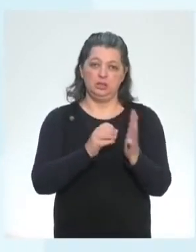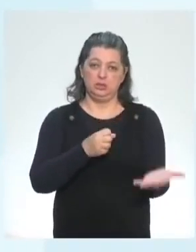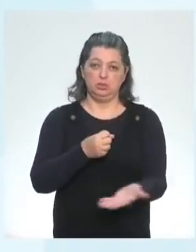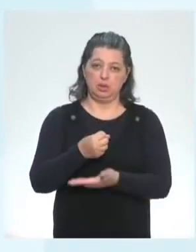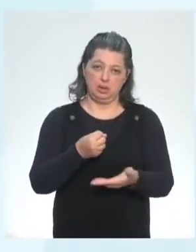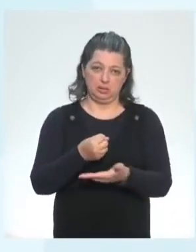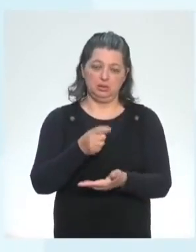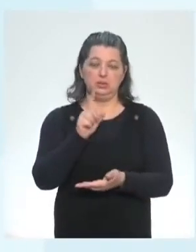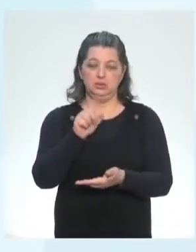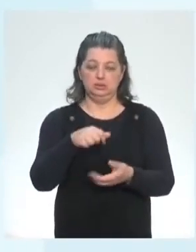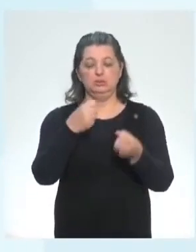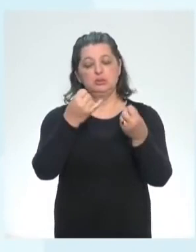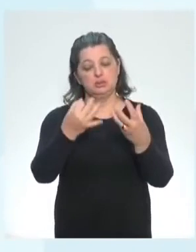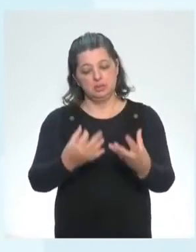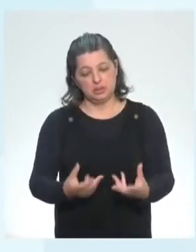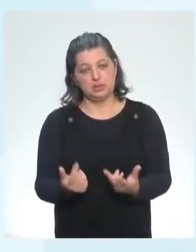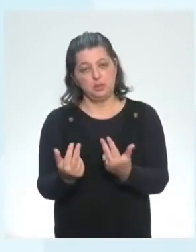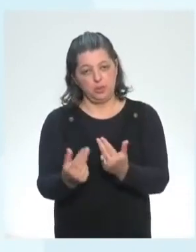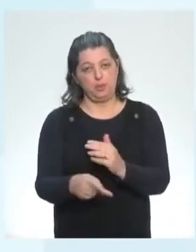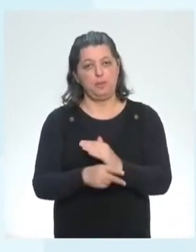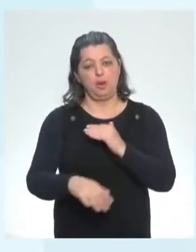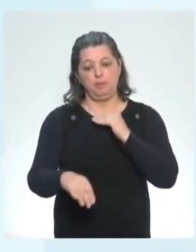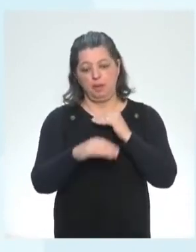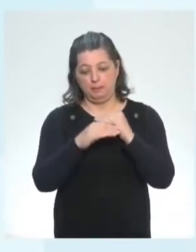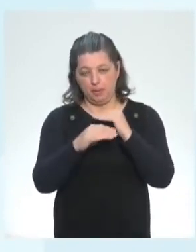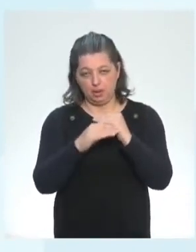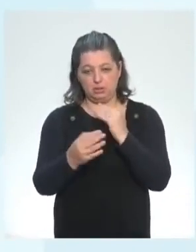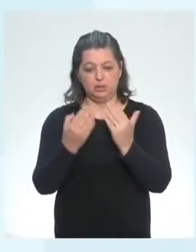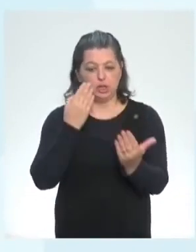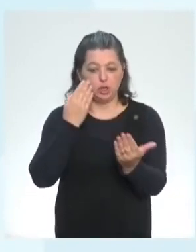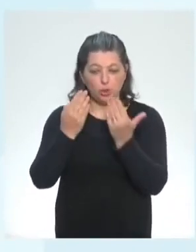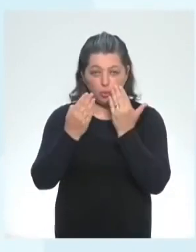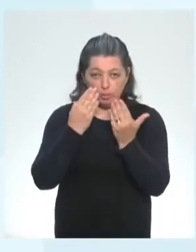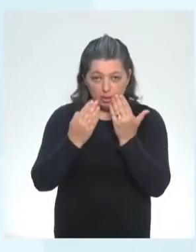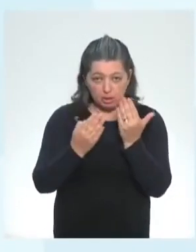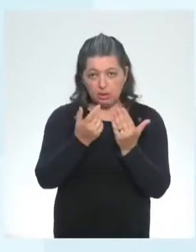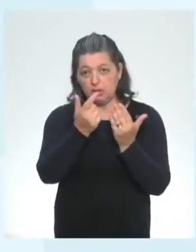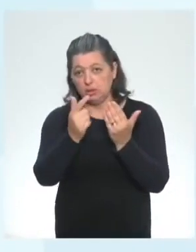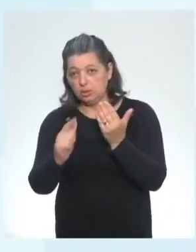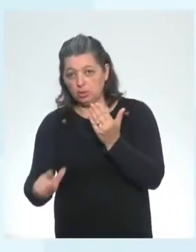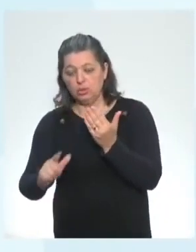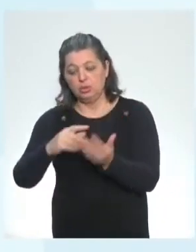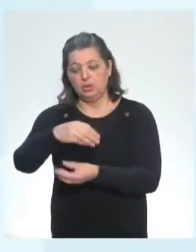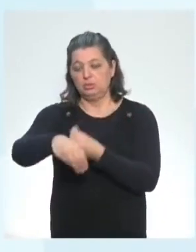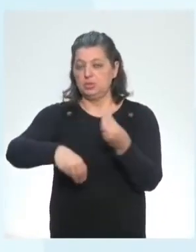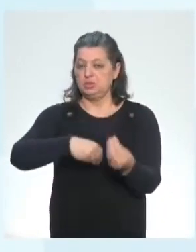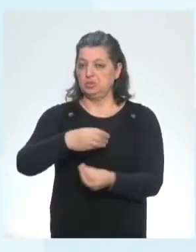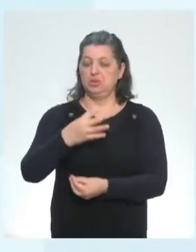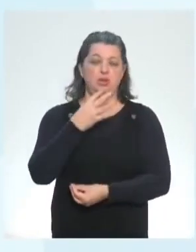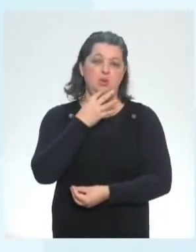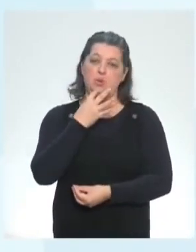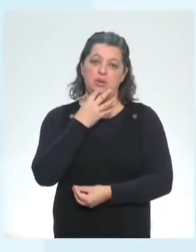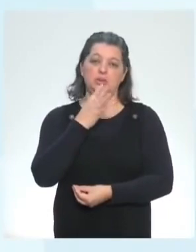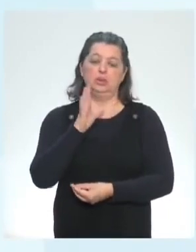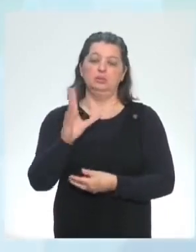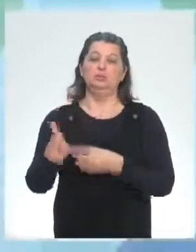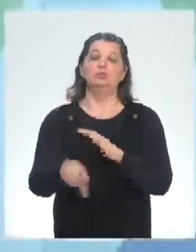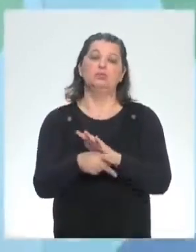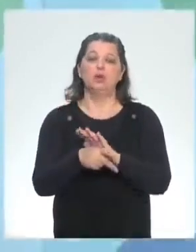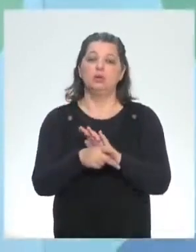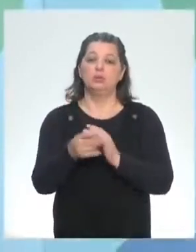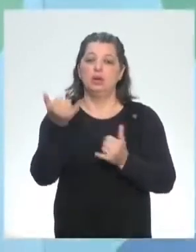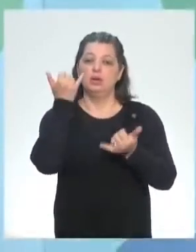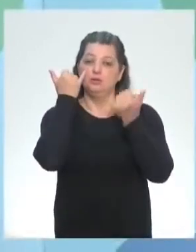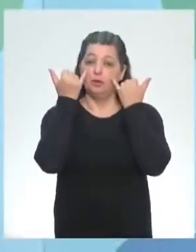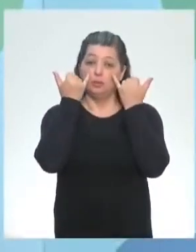uma concentração padrão comparada com uma concentração desconhecida. Eu pego os dados e com esses